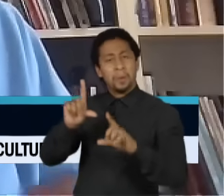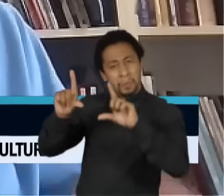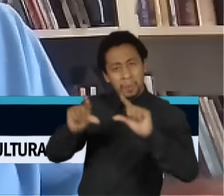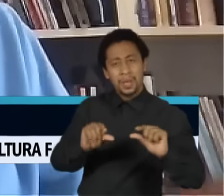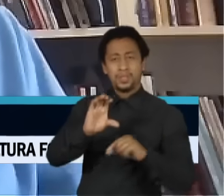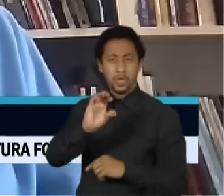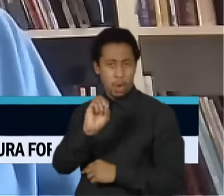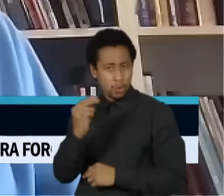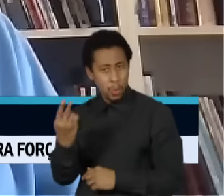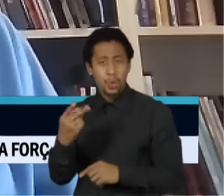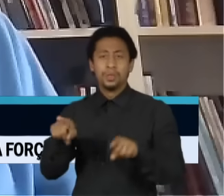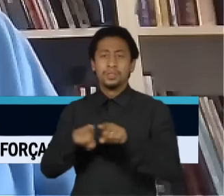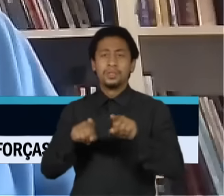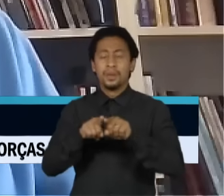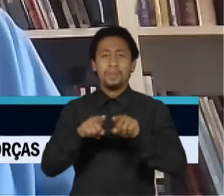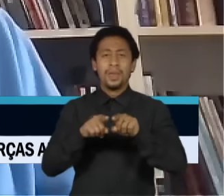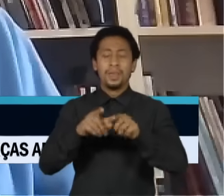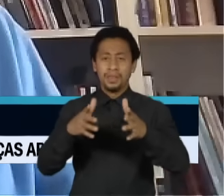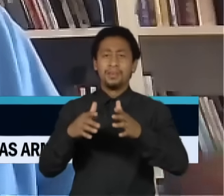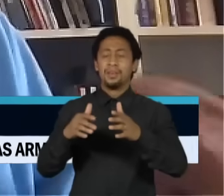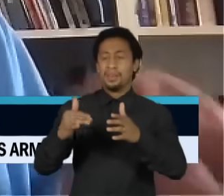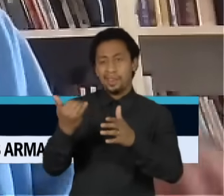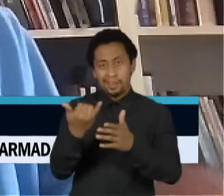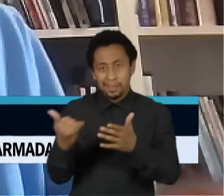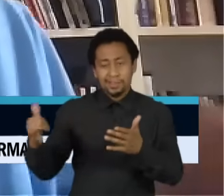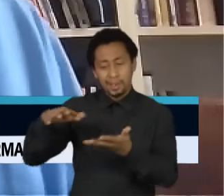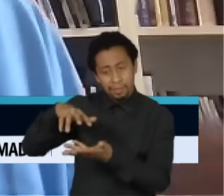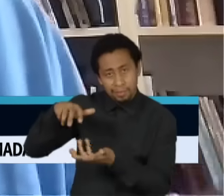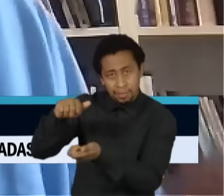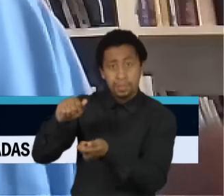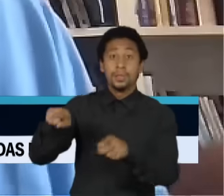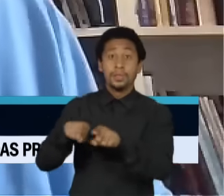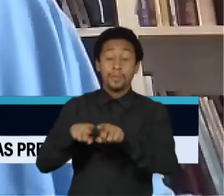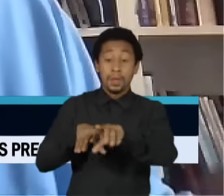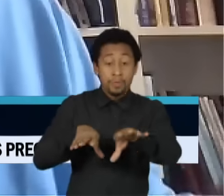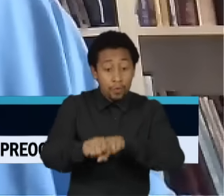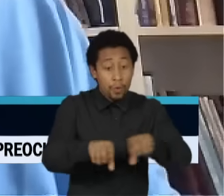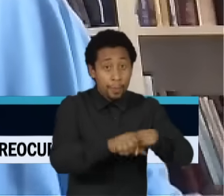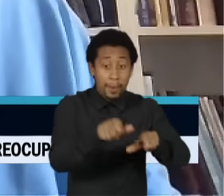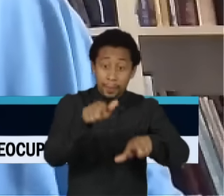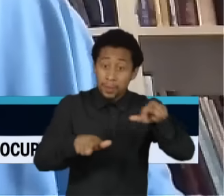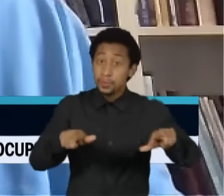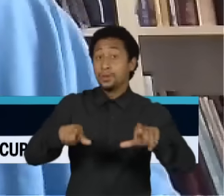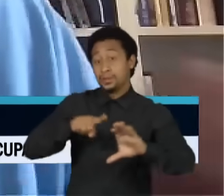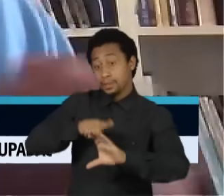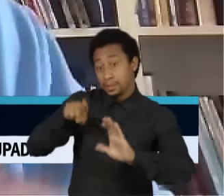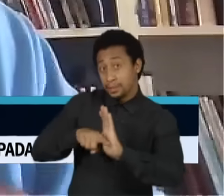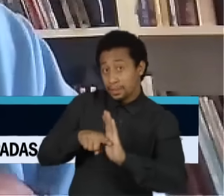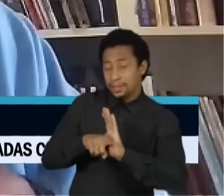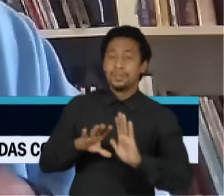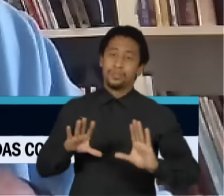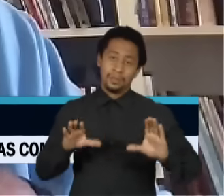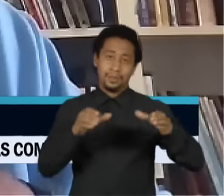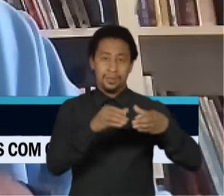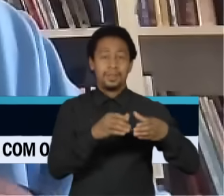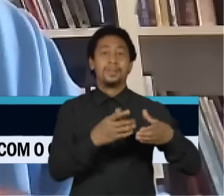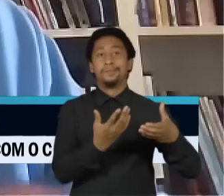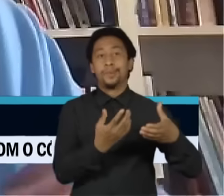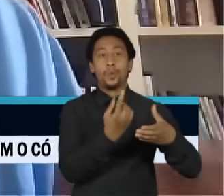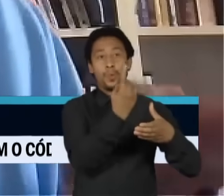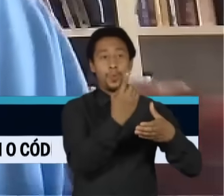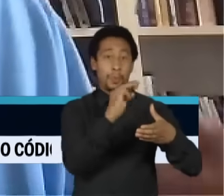energias, além de formar cientistas. O Brasil tem 880 cientistas por milhão de habitantes,